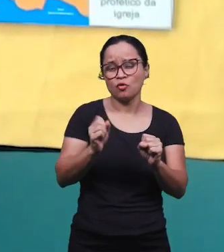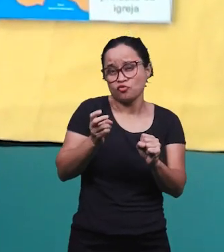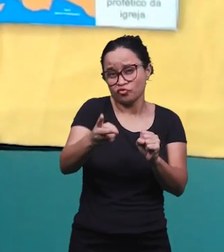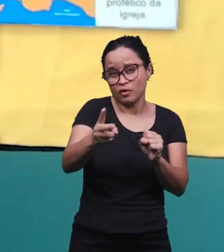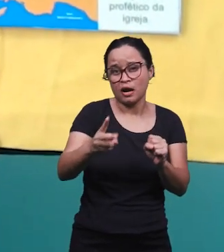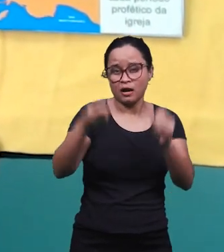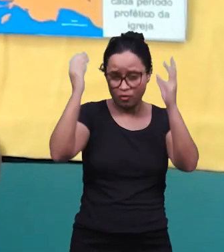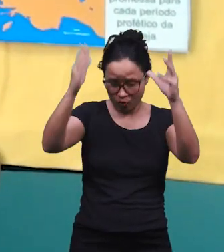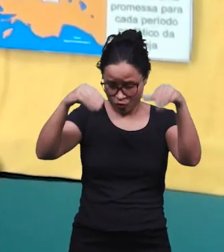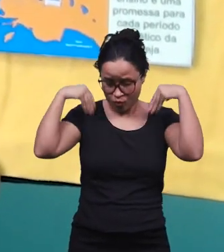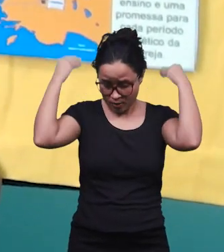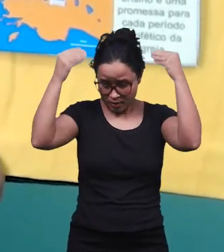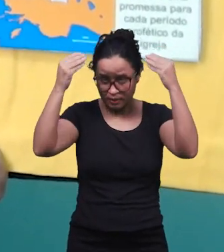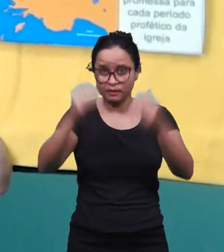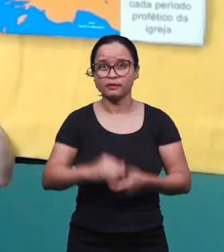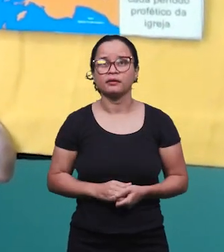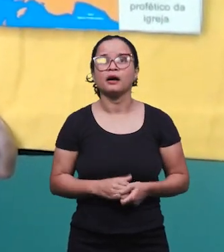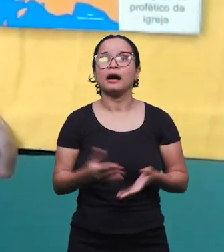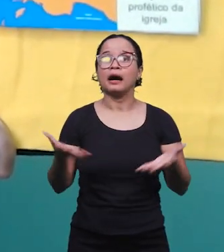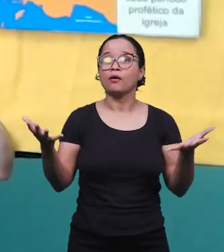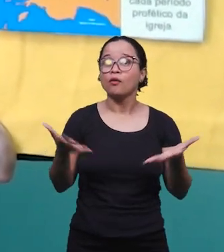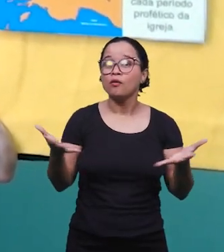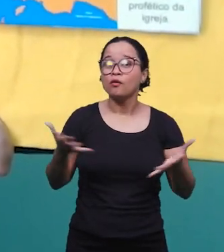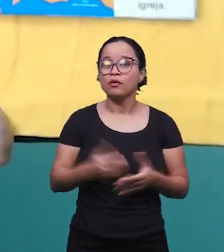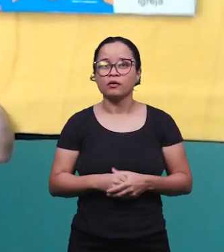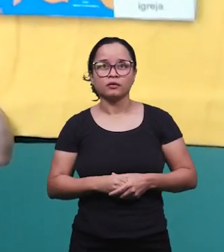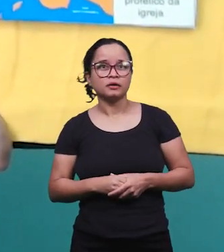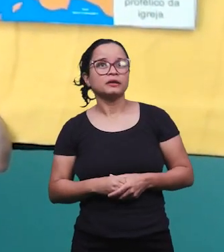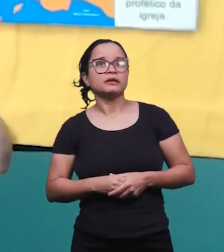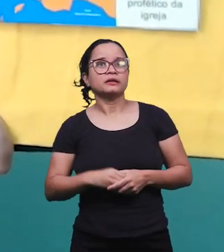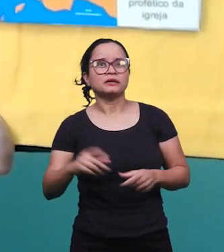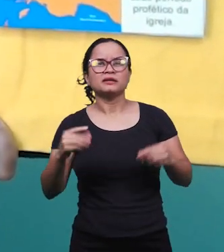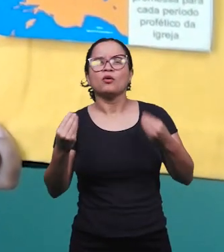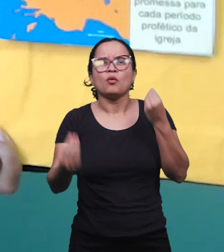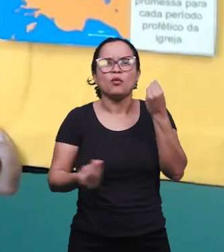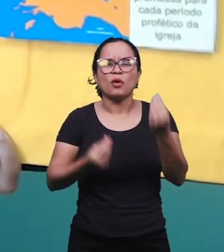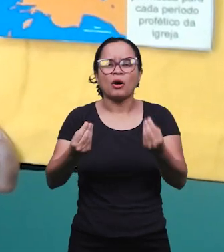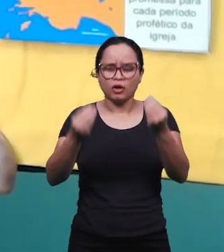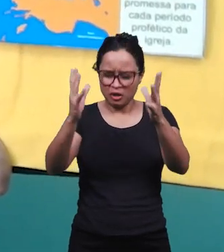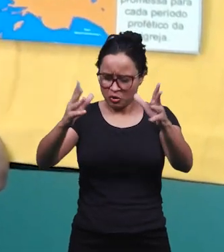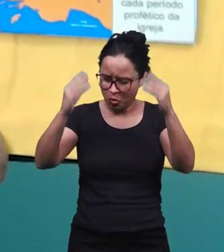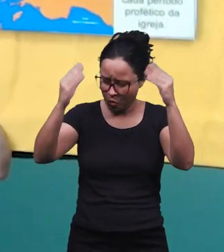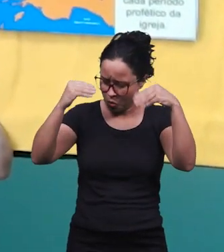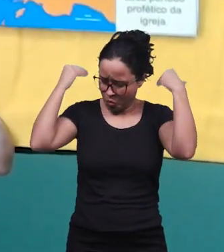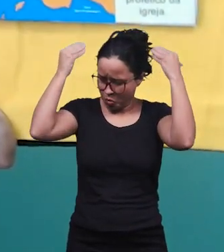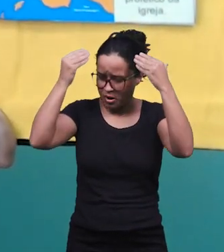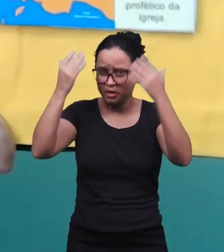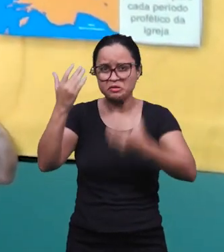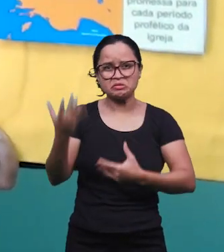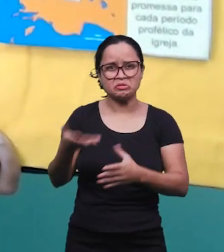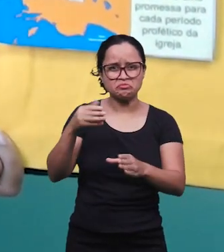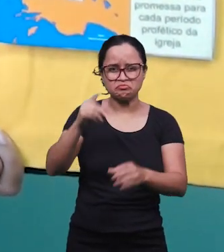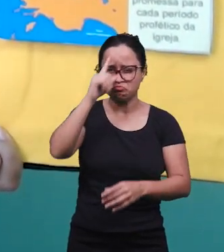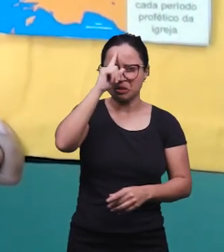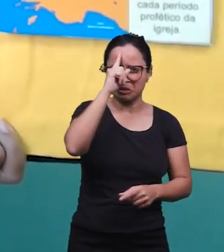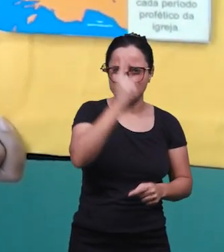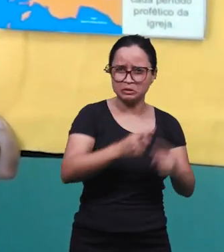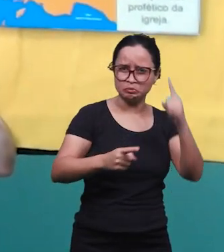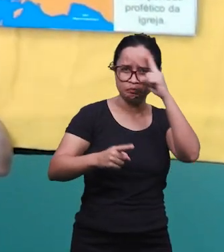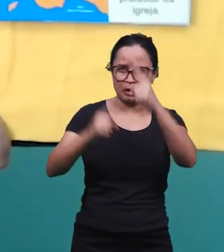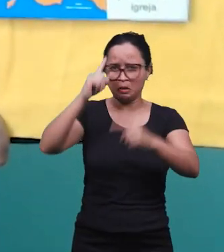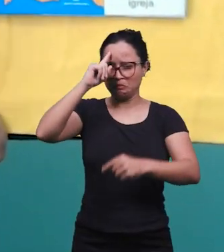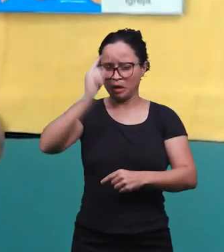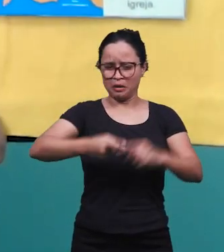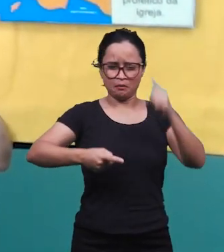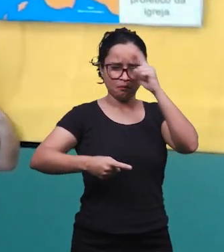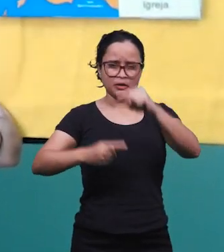sobre, o rei, que agora, o Estado, no caso ali, o rei orientando,